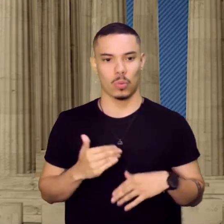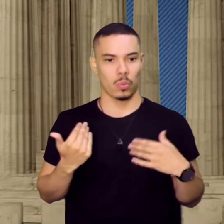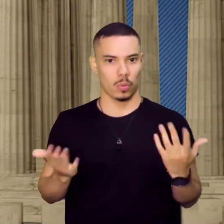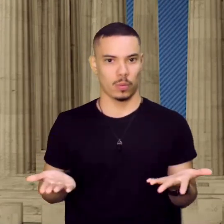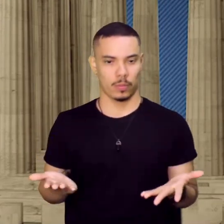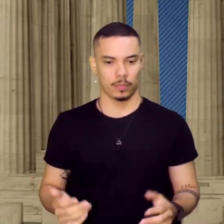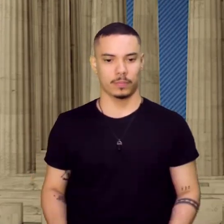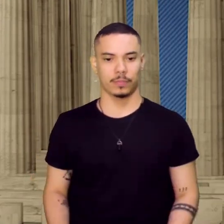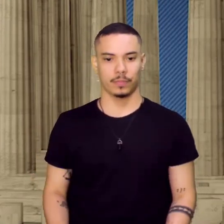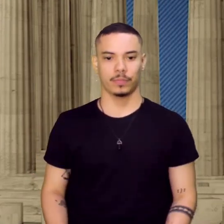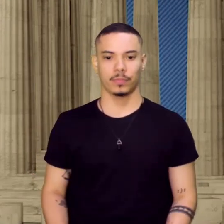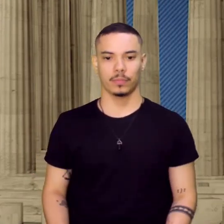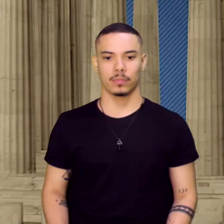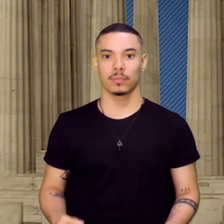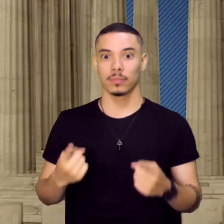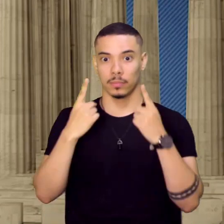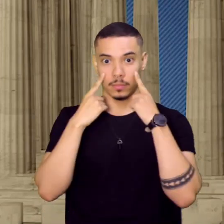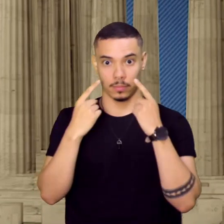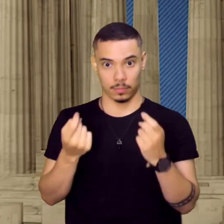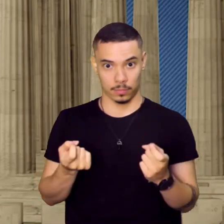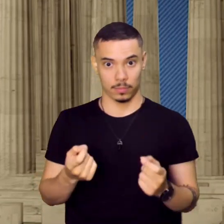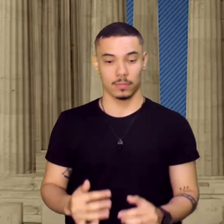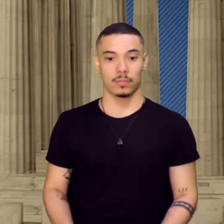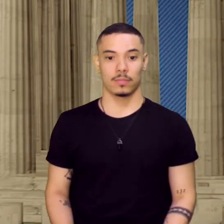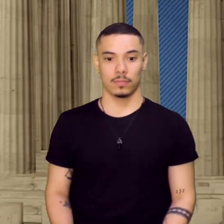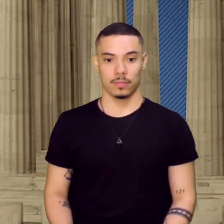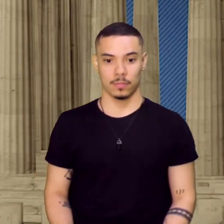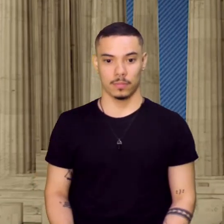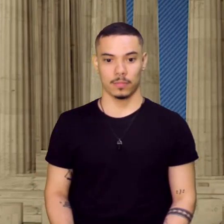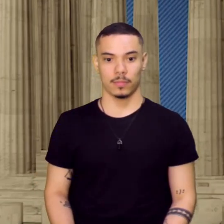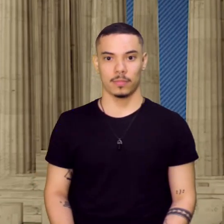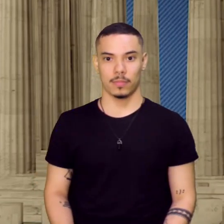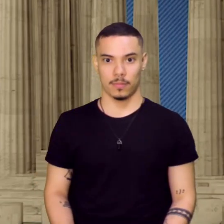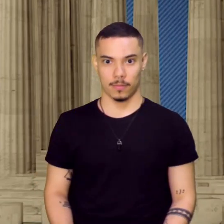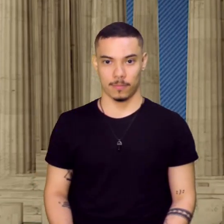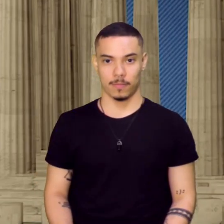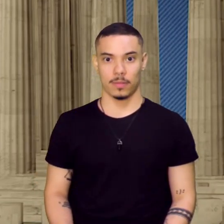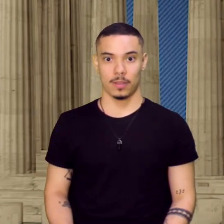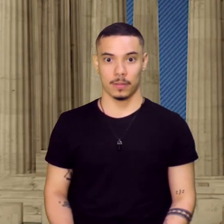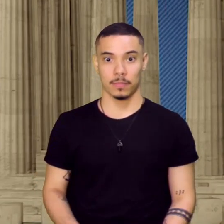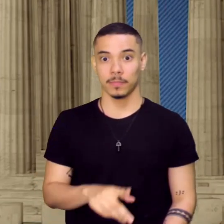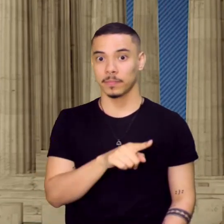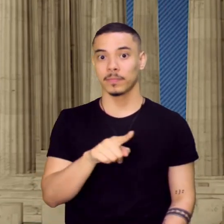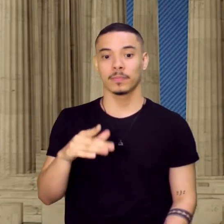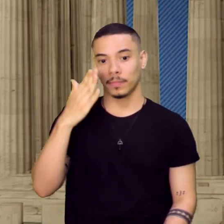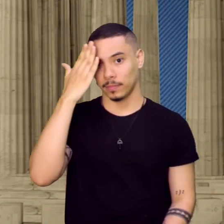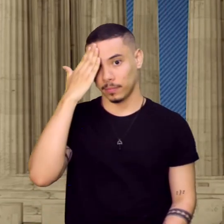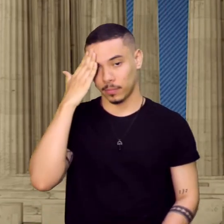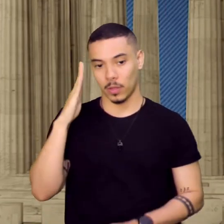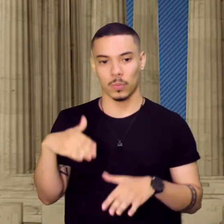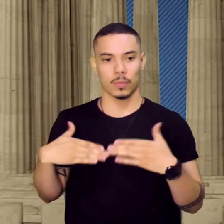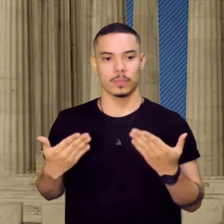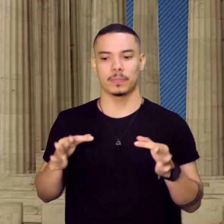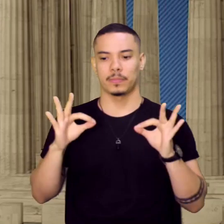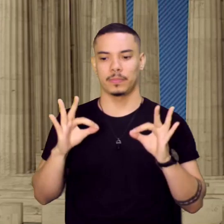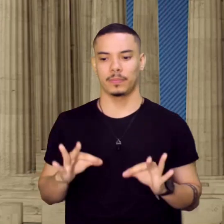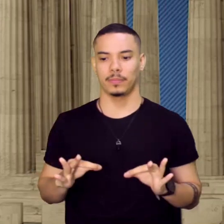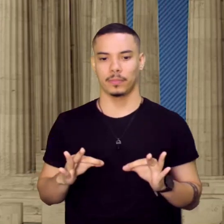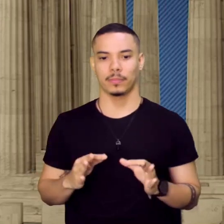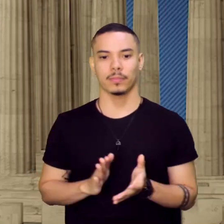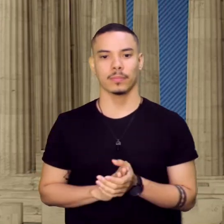tá bem interessante olha três direitos né então vocês vão ter Qual é a alternativa correta